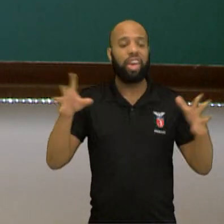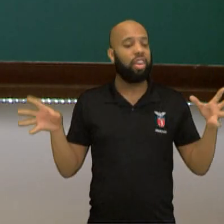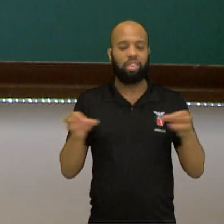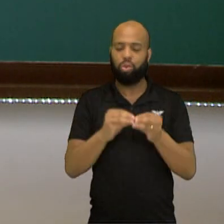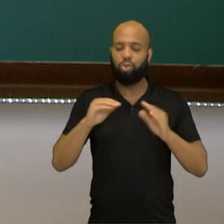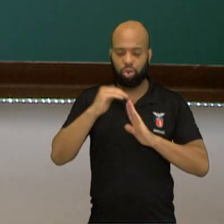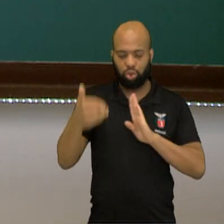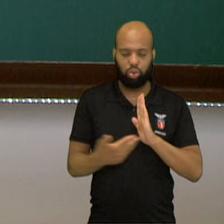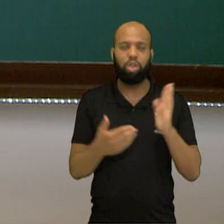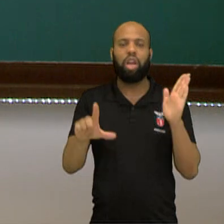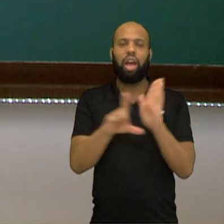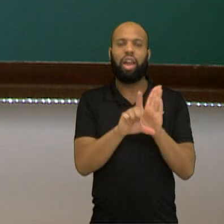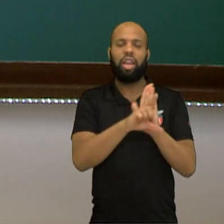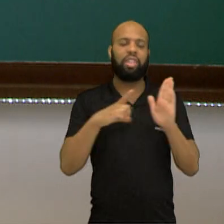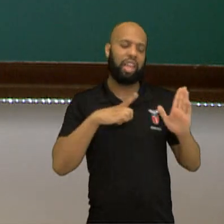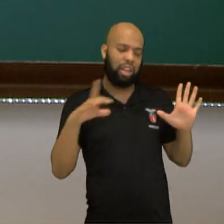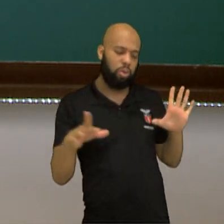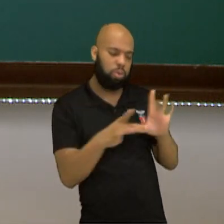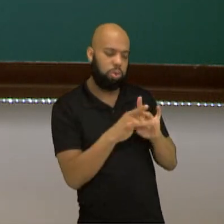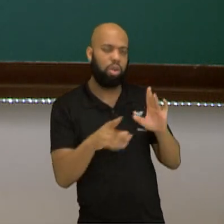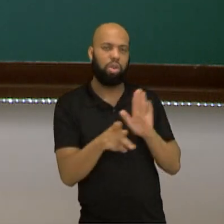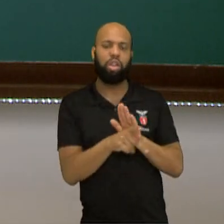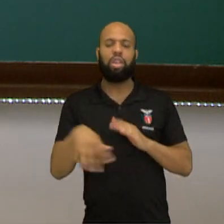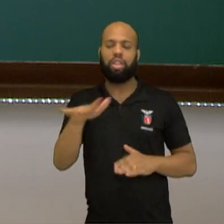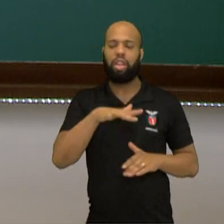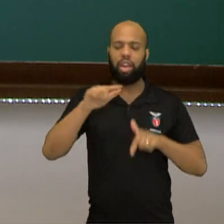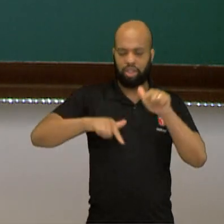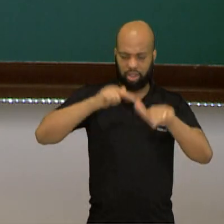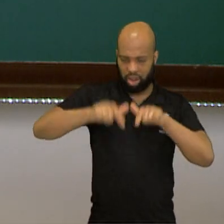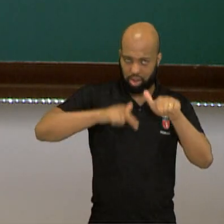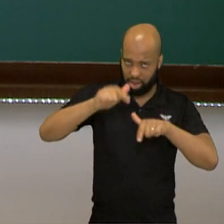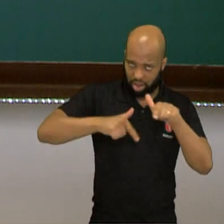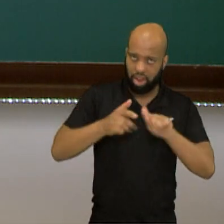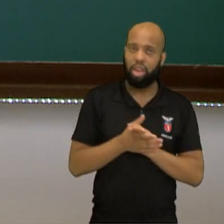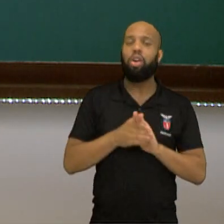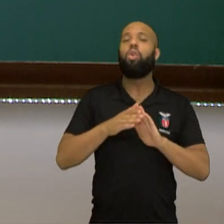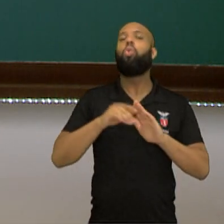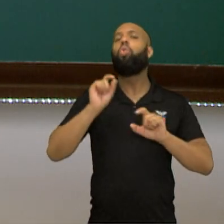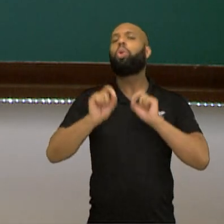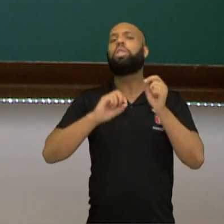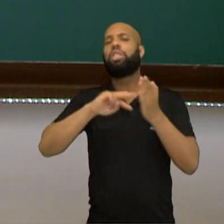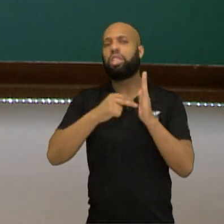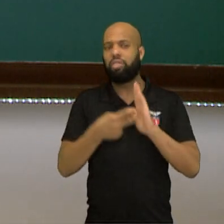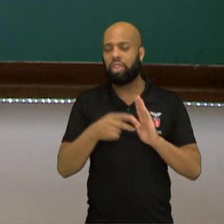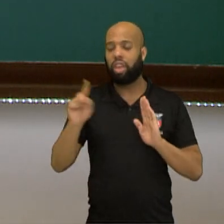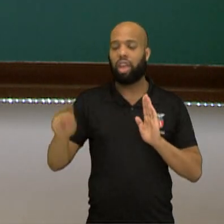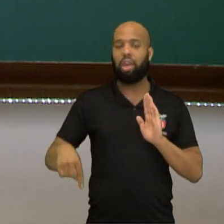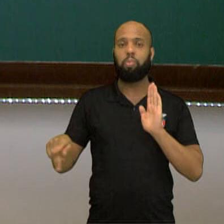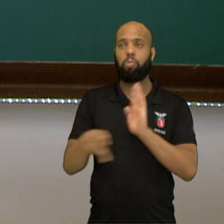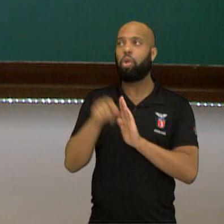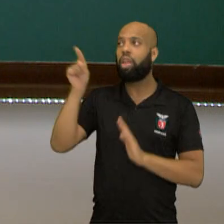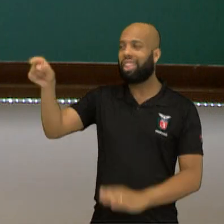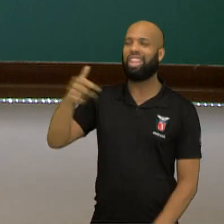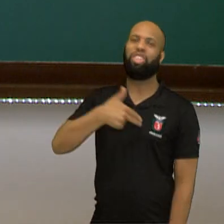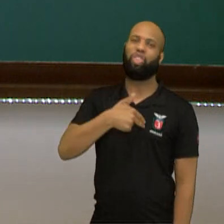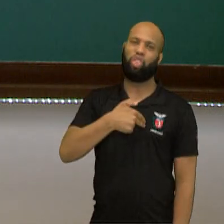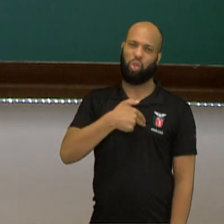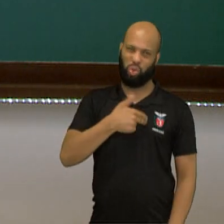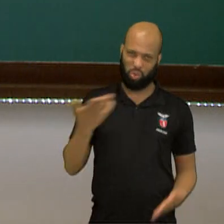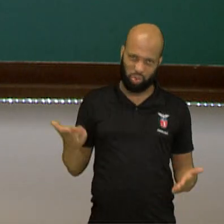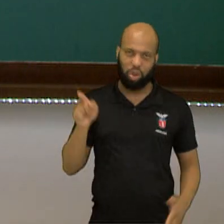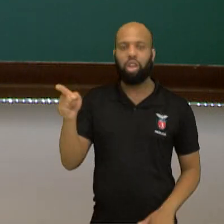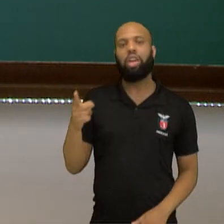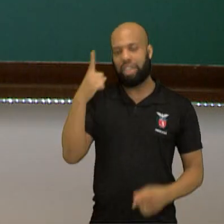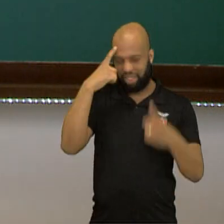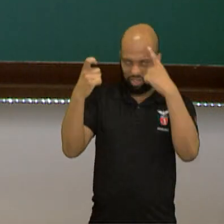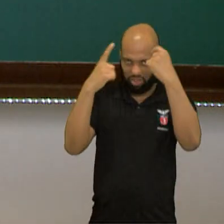leis ligadas ao mundo do trabalho, oferecidas para o trabalhador como concessão do Getúlio. Ele, por iniciativa dele,